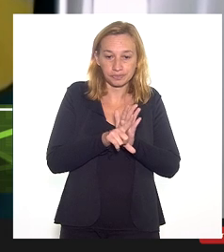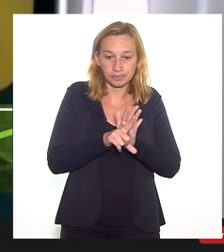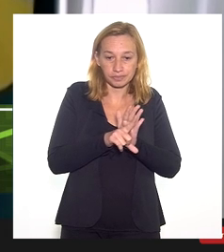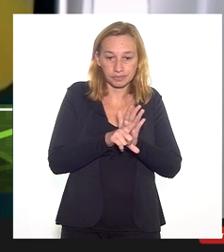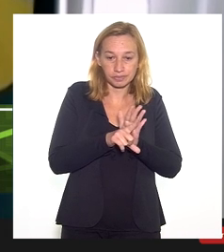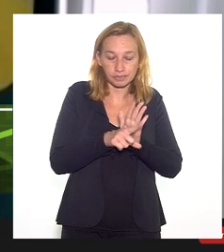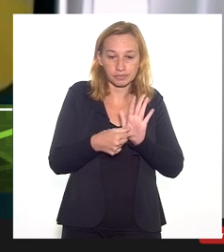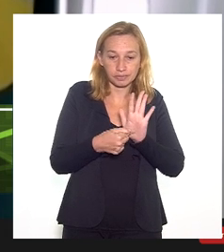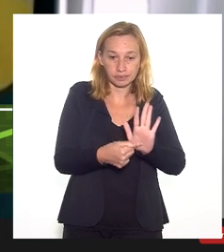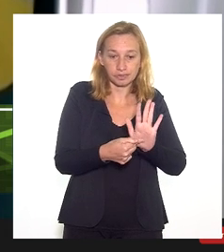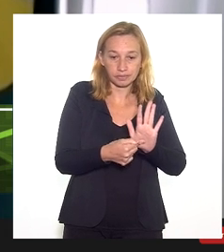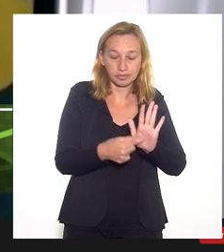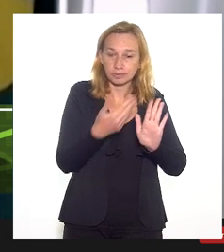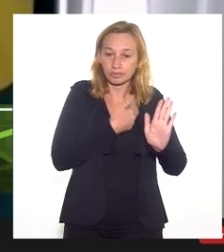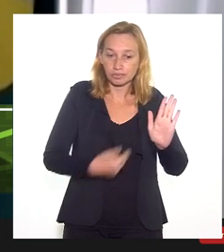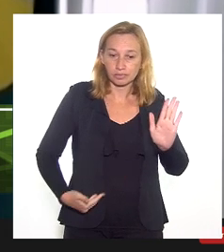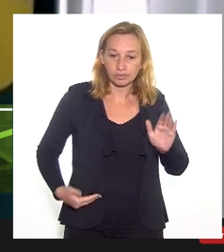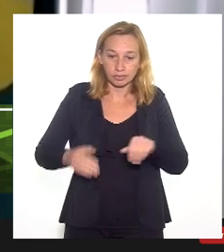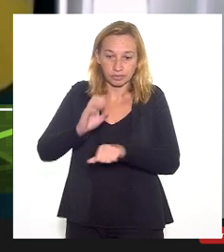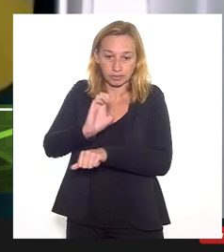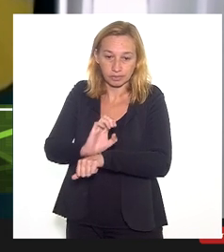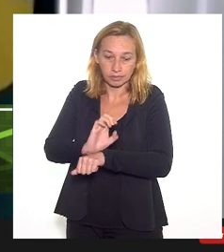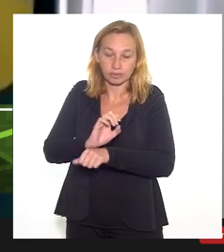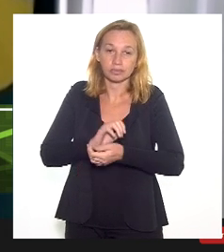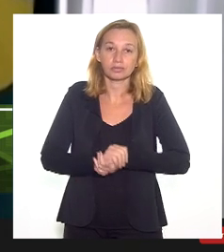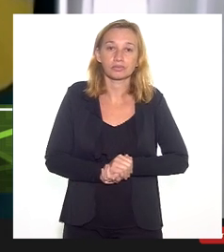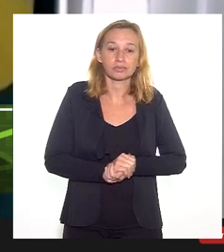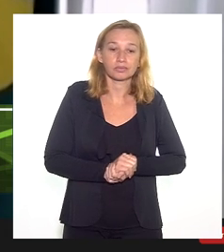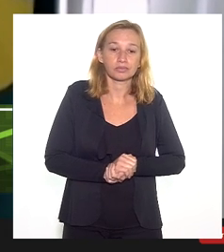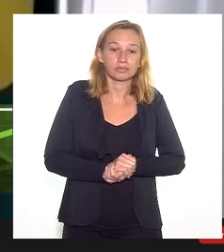que o governo do estado tenha buscado